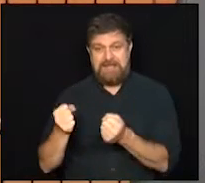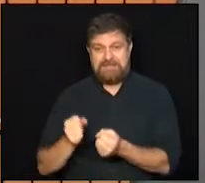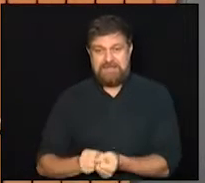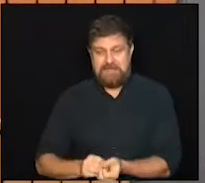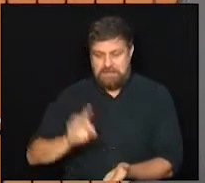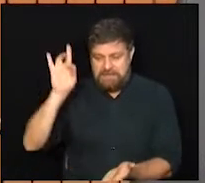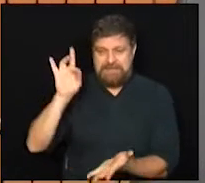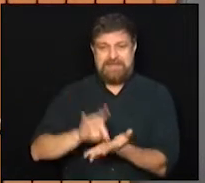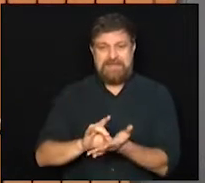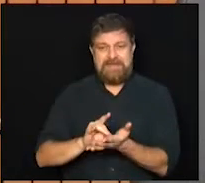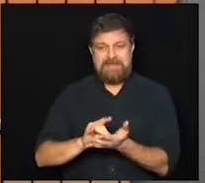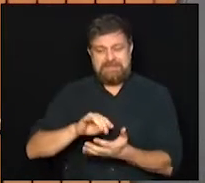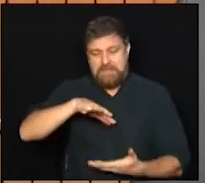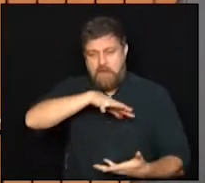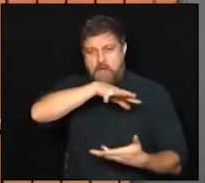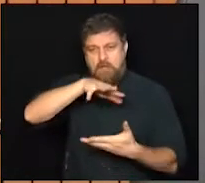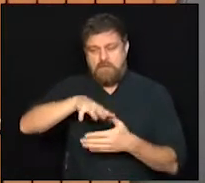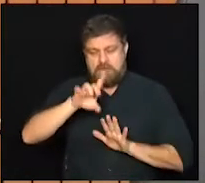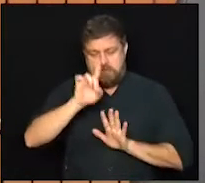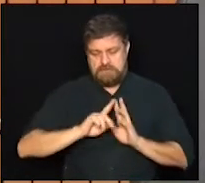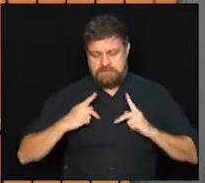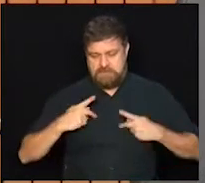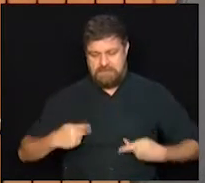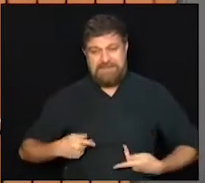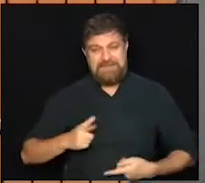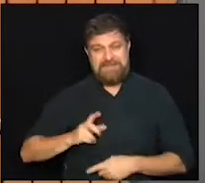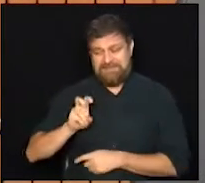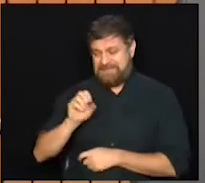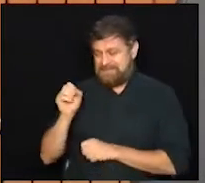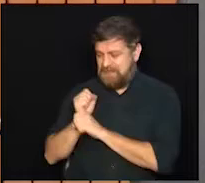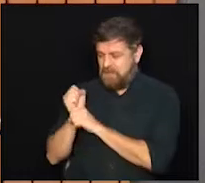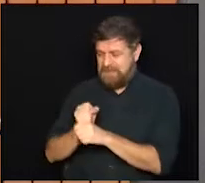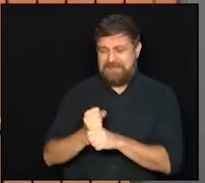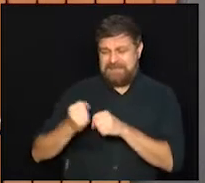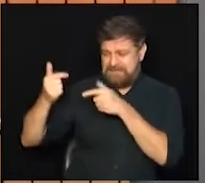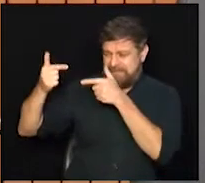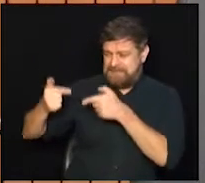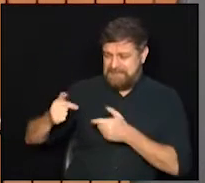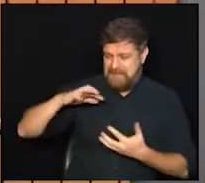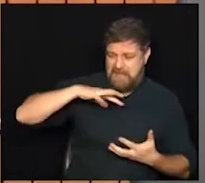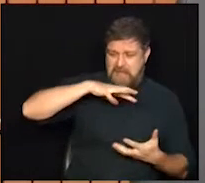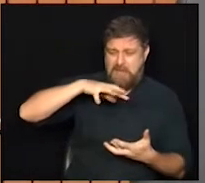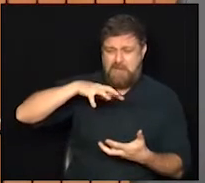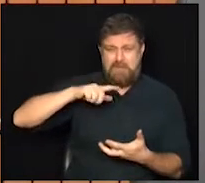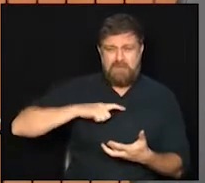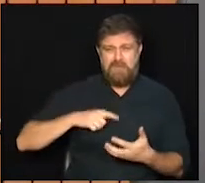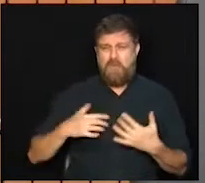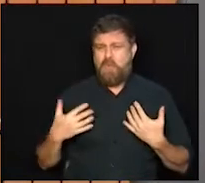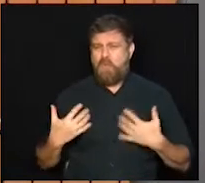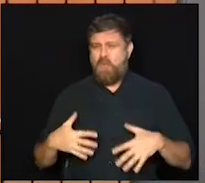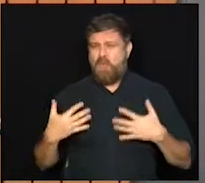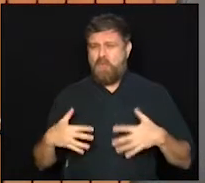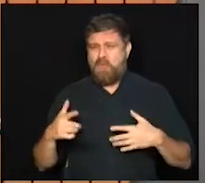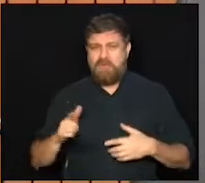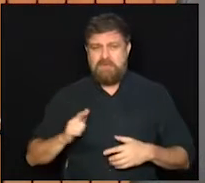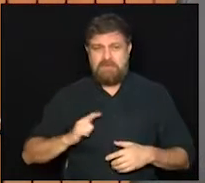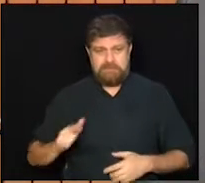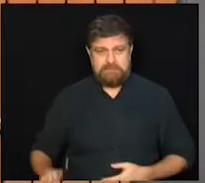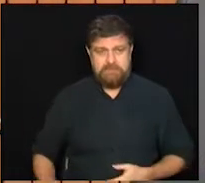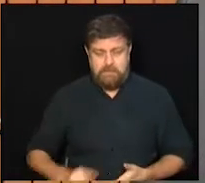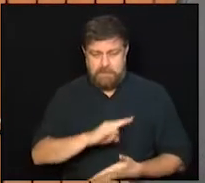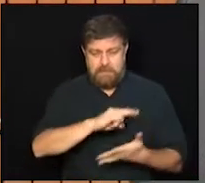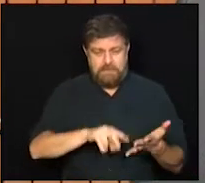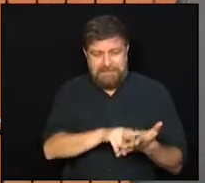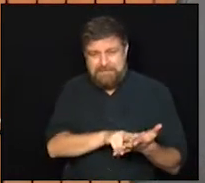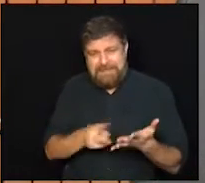que foi criada após 50 anos de guerra, que deixou o mundo horrorizado. É o documento mais traduzido do mundo. É